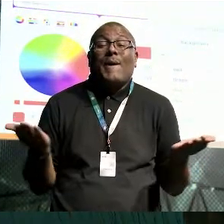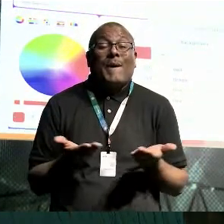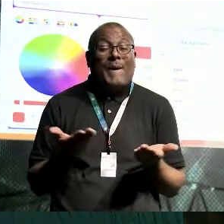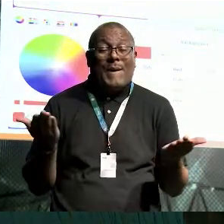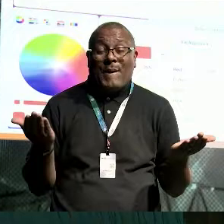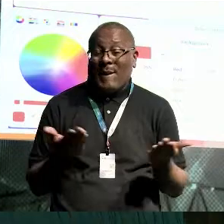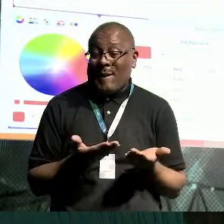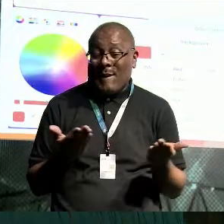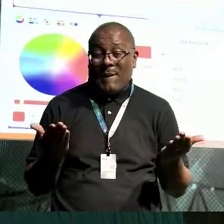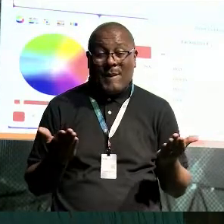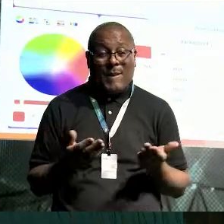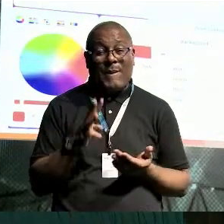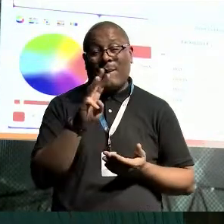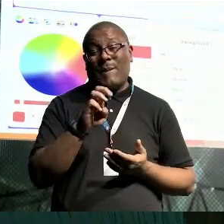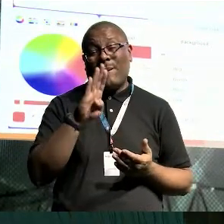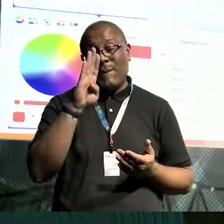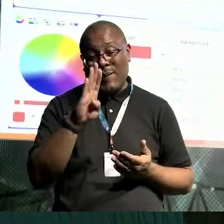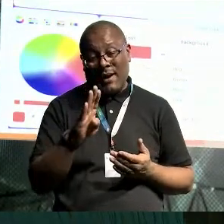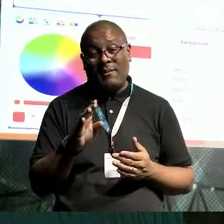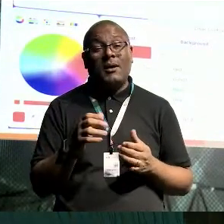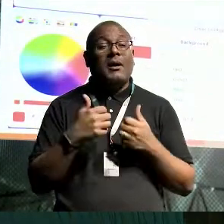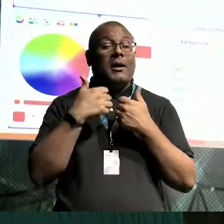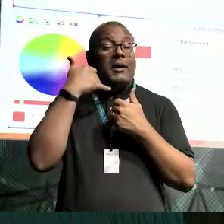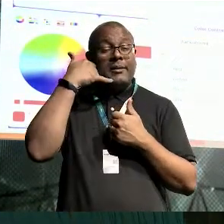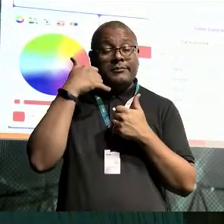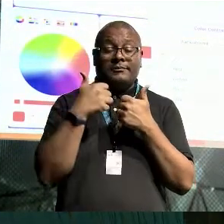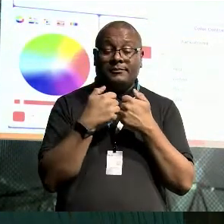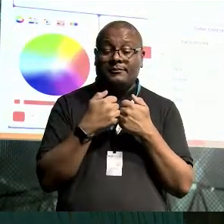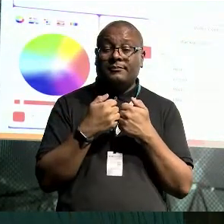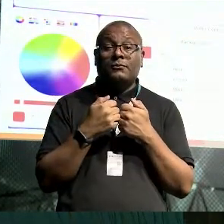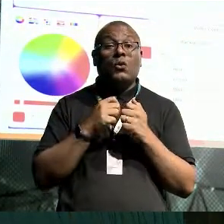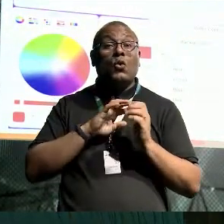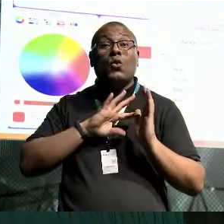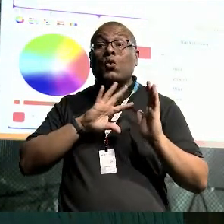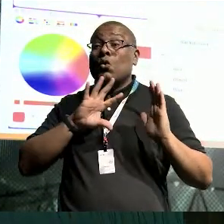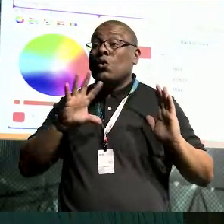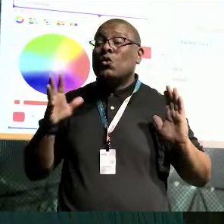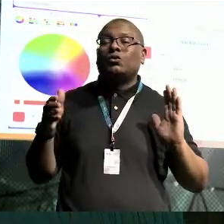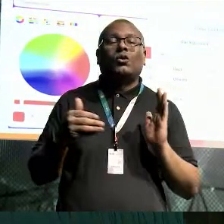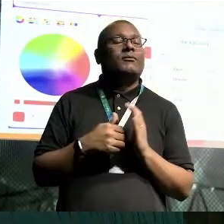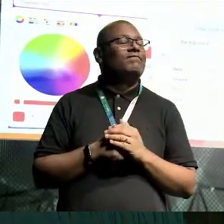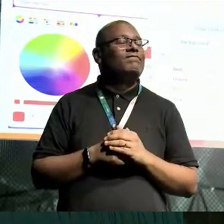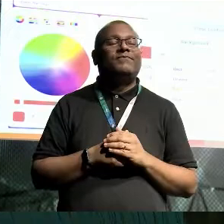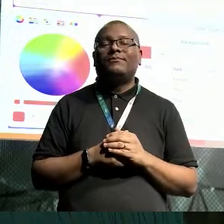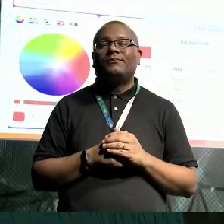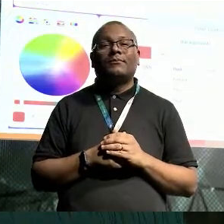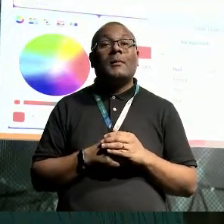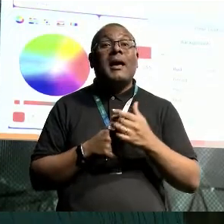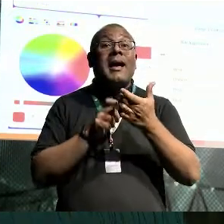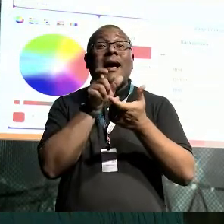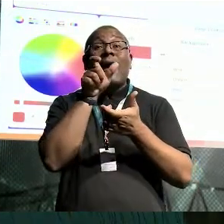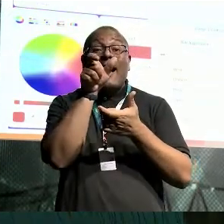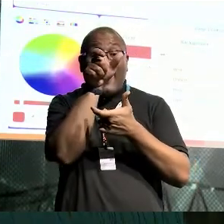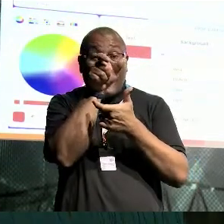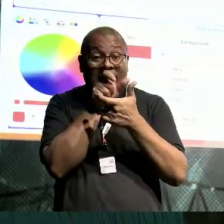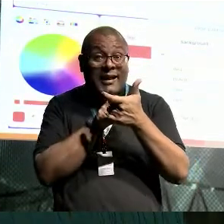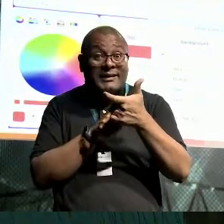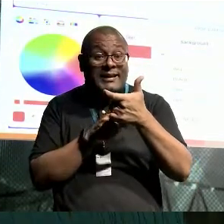ferramenta, nem de web, nem de mobile, testa a acessibilidade do todo, tá? Ele sempre testa a tela onde você